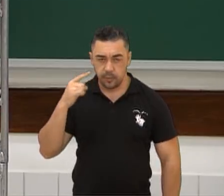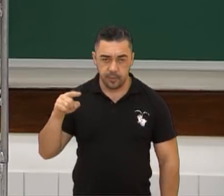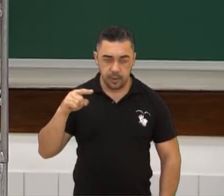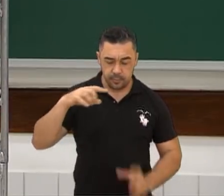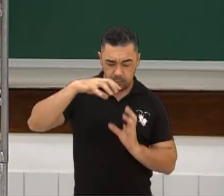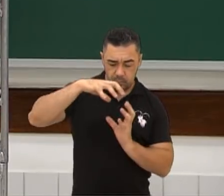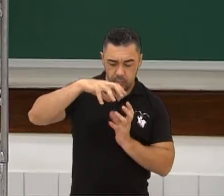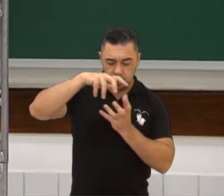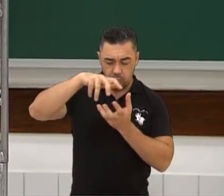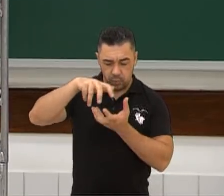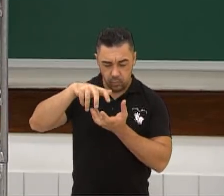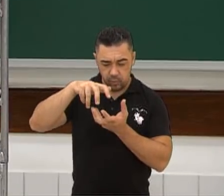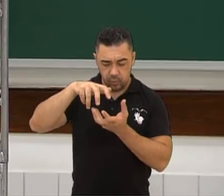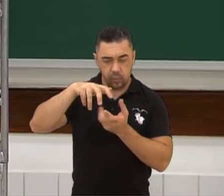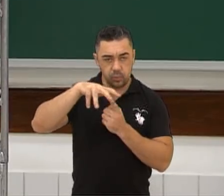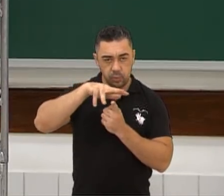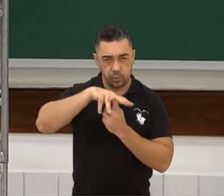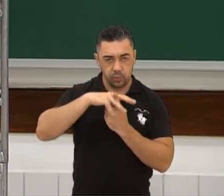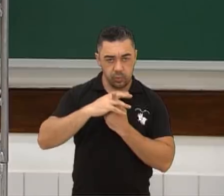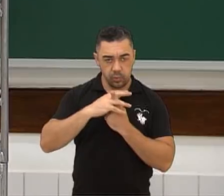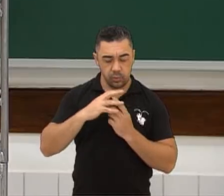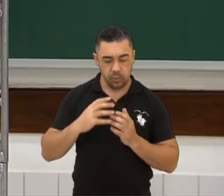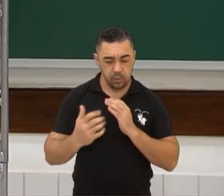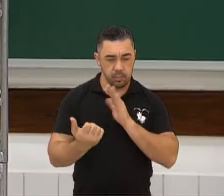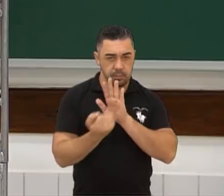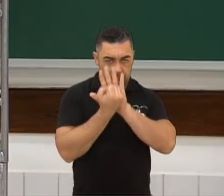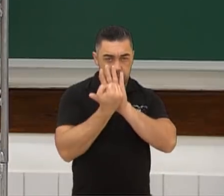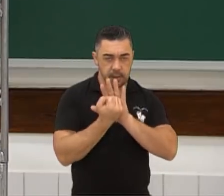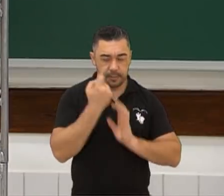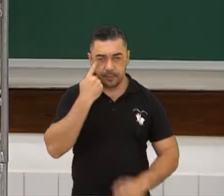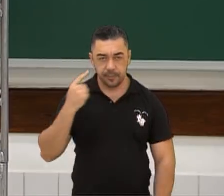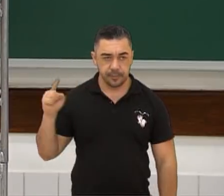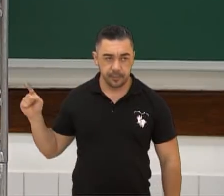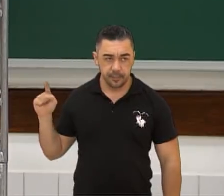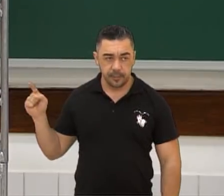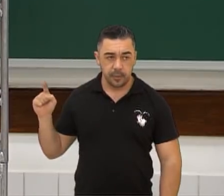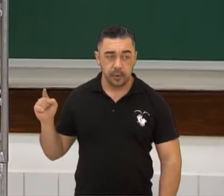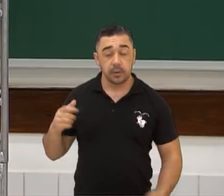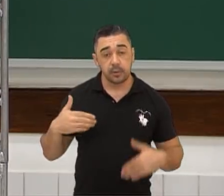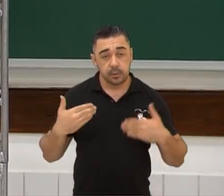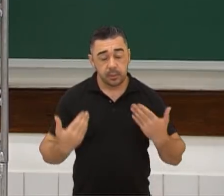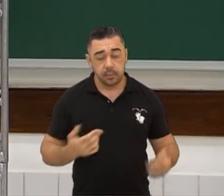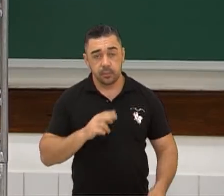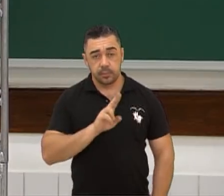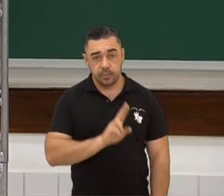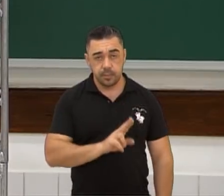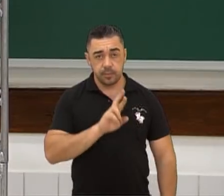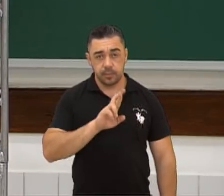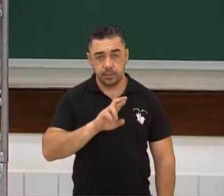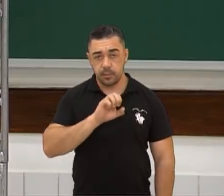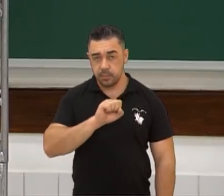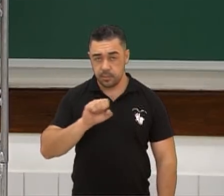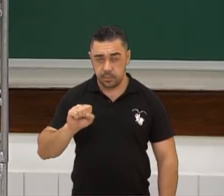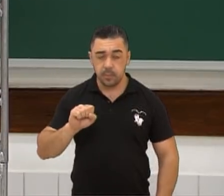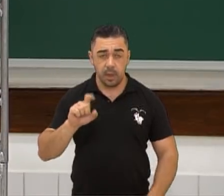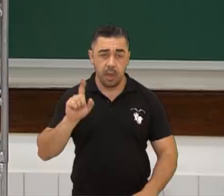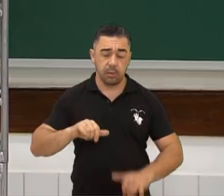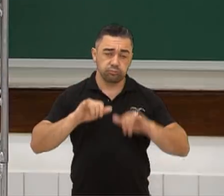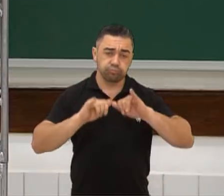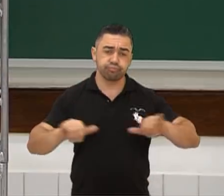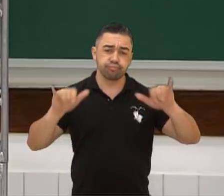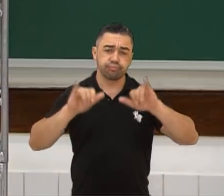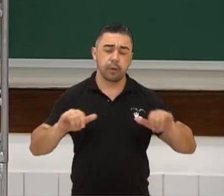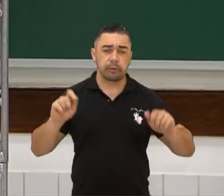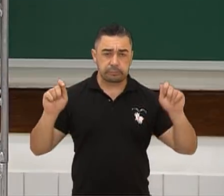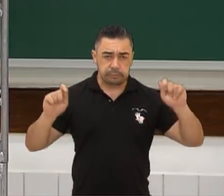mundo ali que estava envolvido por este socialismo. Então, a União Soviética estava dando certo, essa é a mensagem de